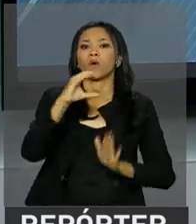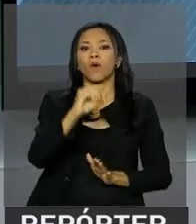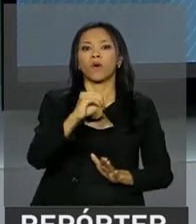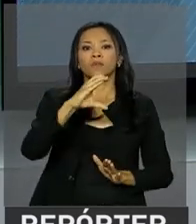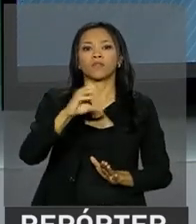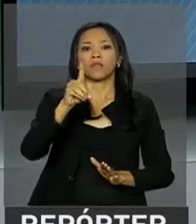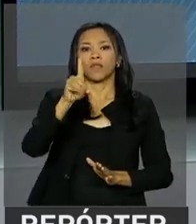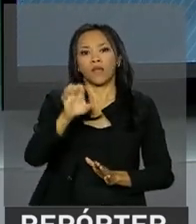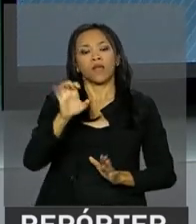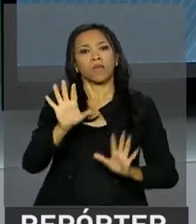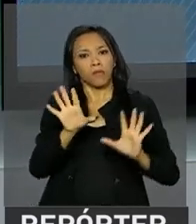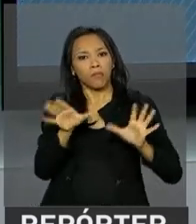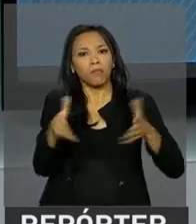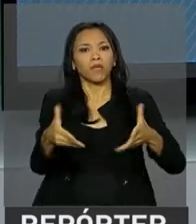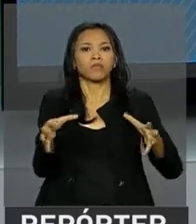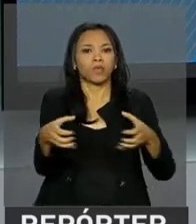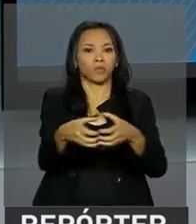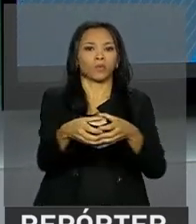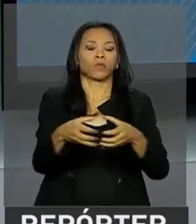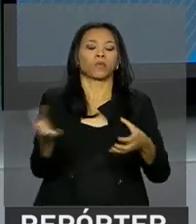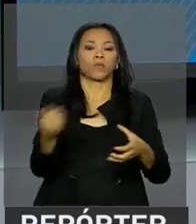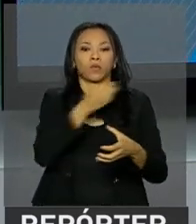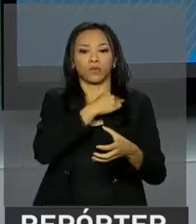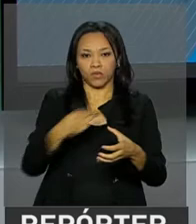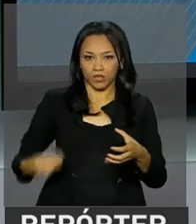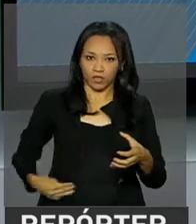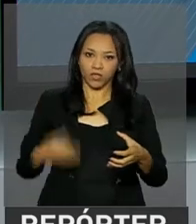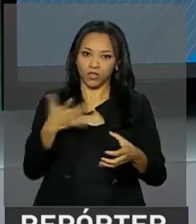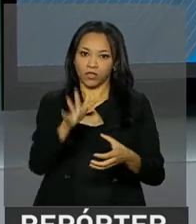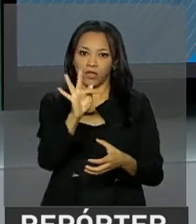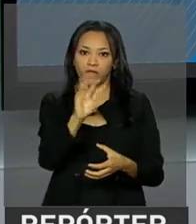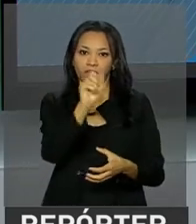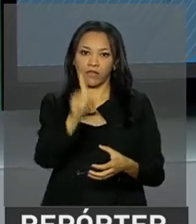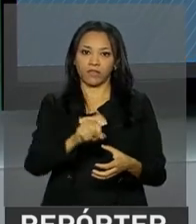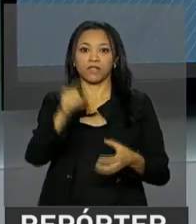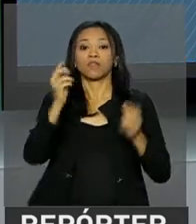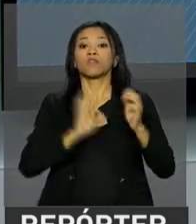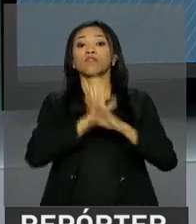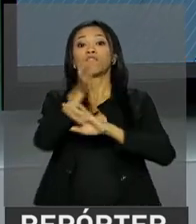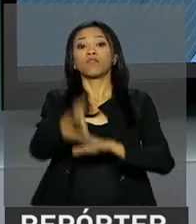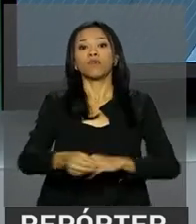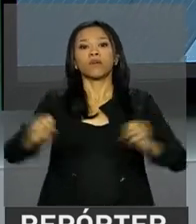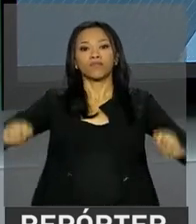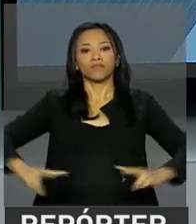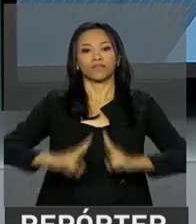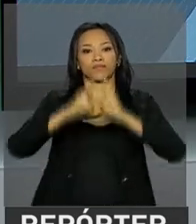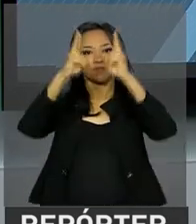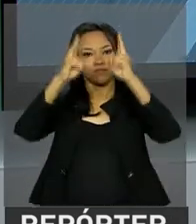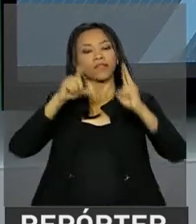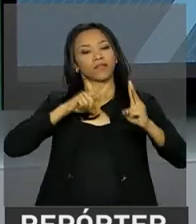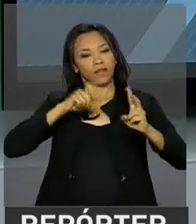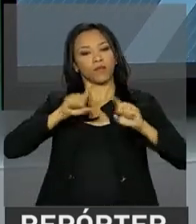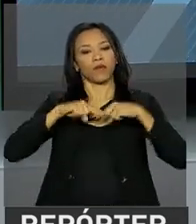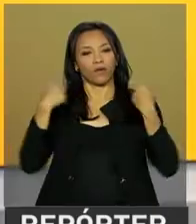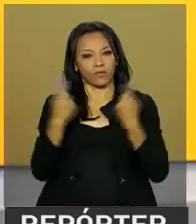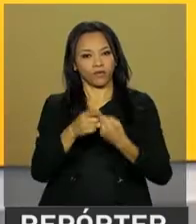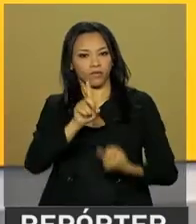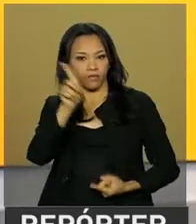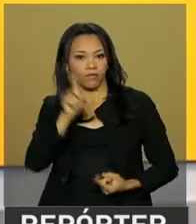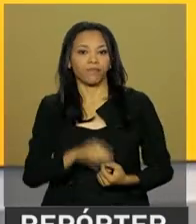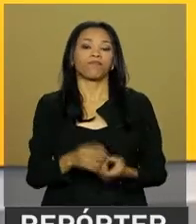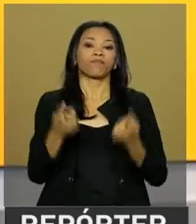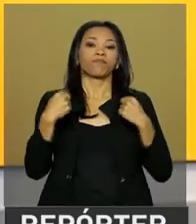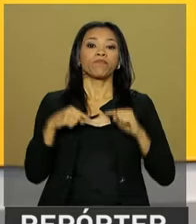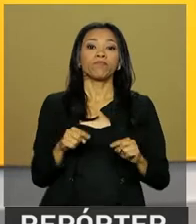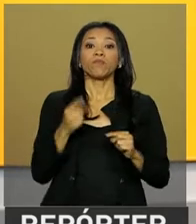aderir ao grupo o ministro da fazenda e henrique meirelles está em paris onde participa da reunião da organização o